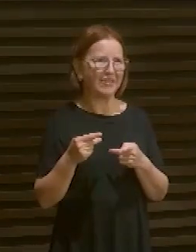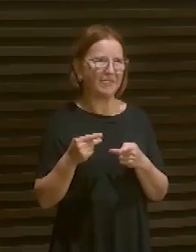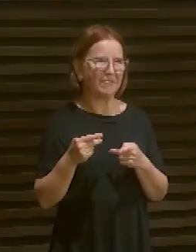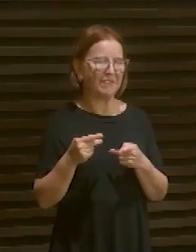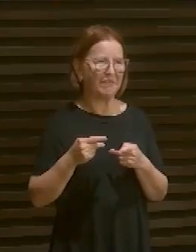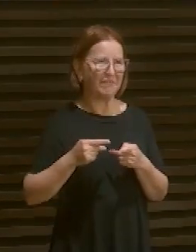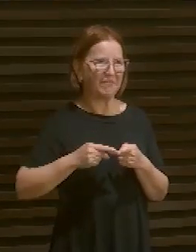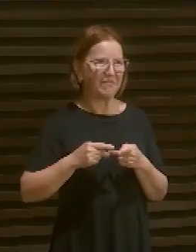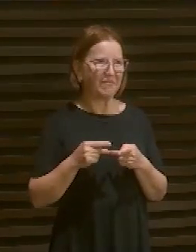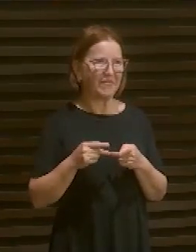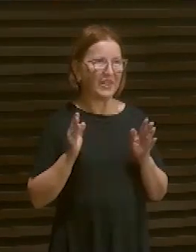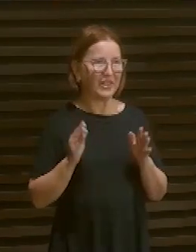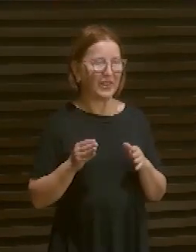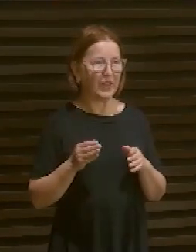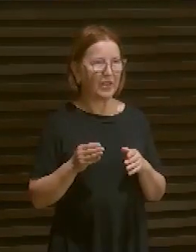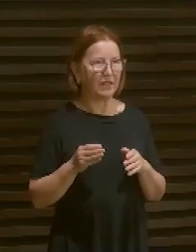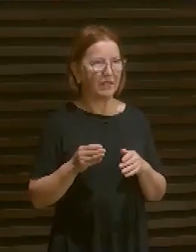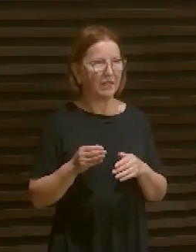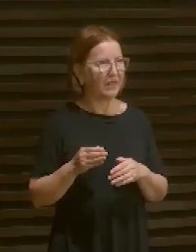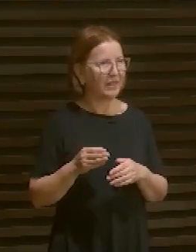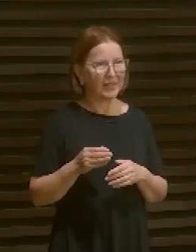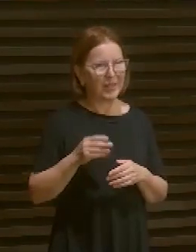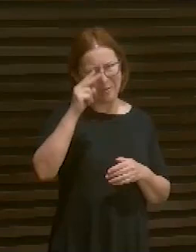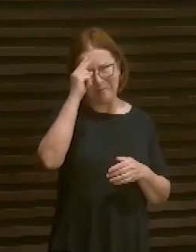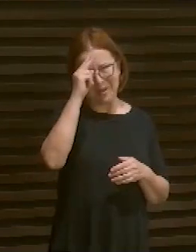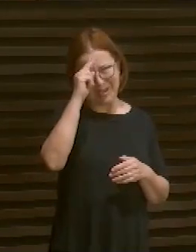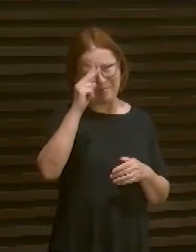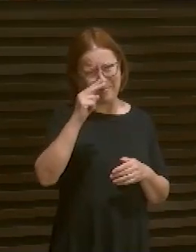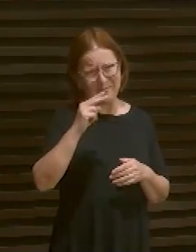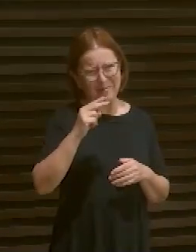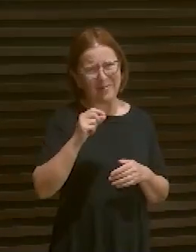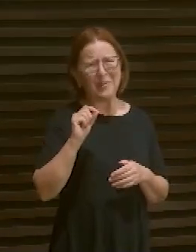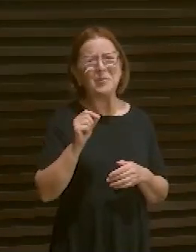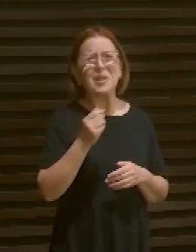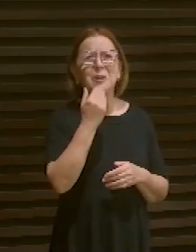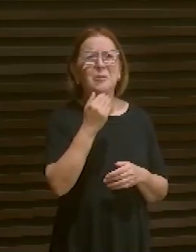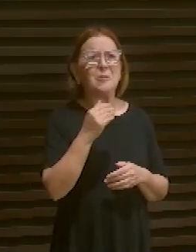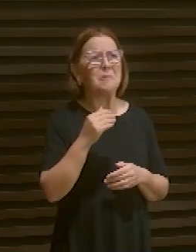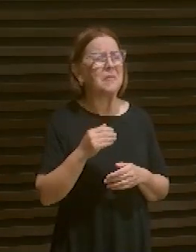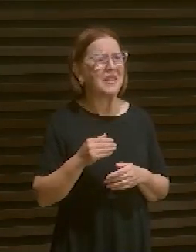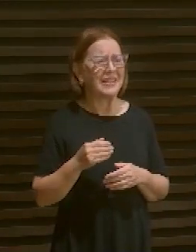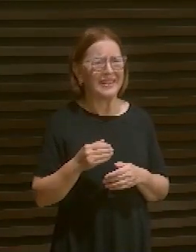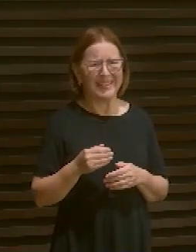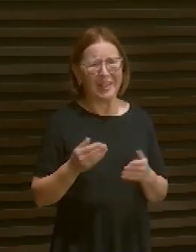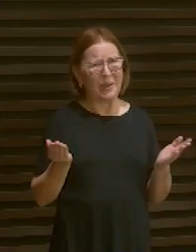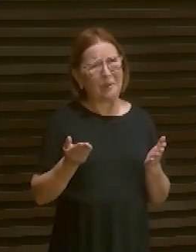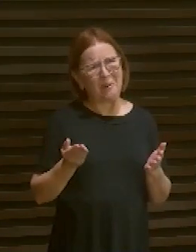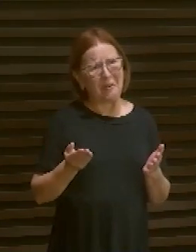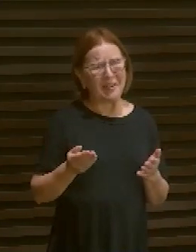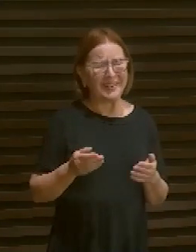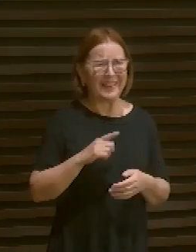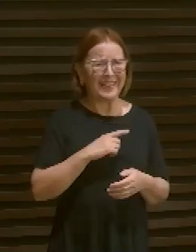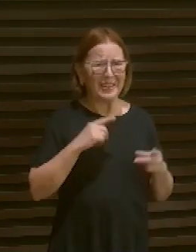muito do que eu comi no almoço, então tenho dificuldade de lembrar de certas coisas, mas